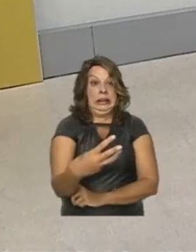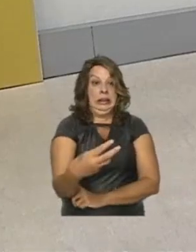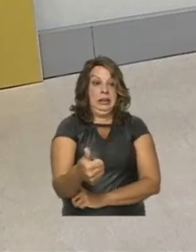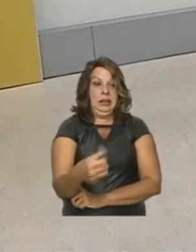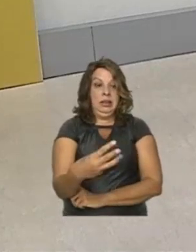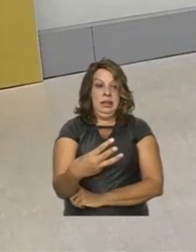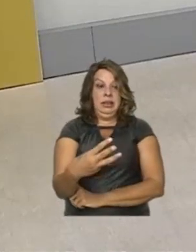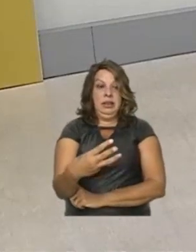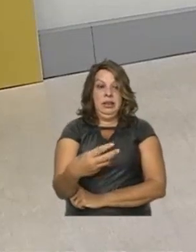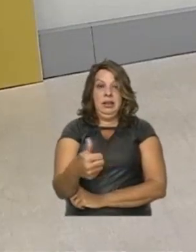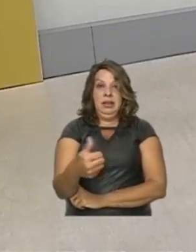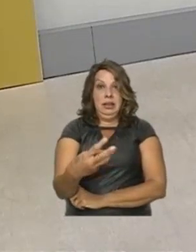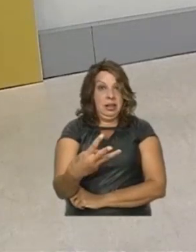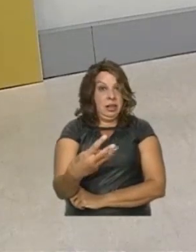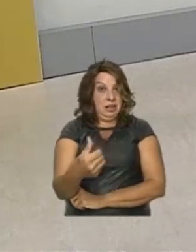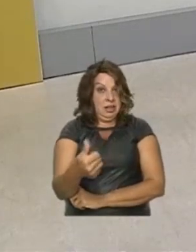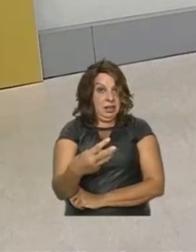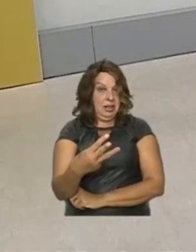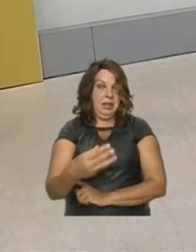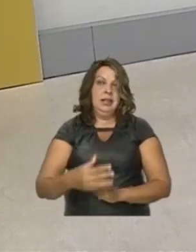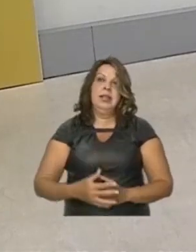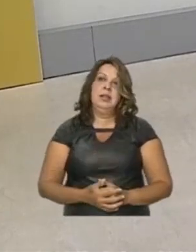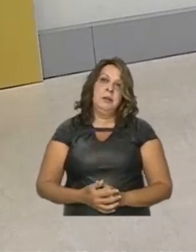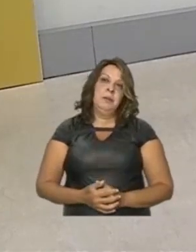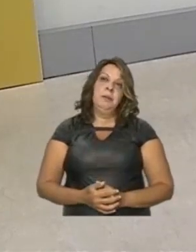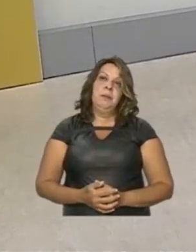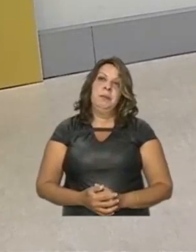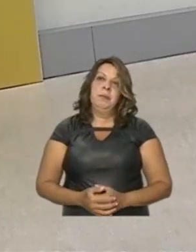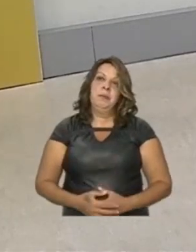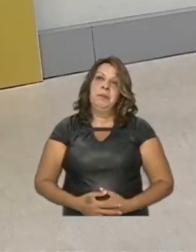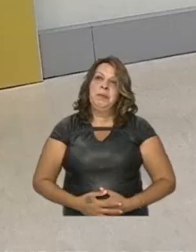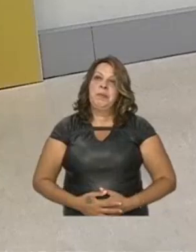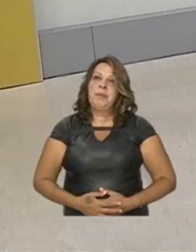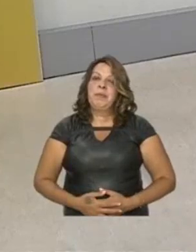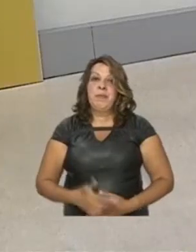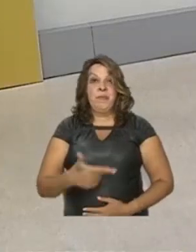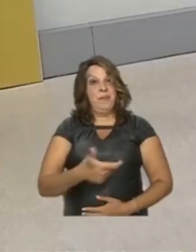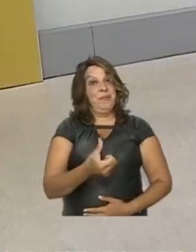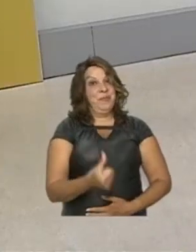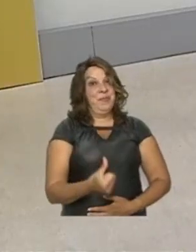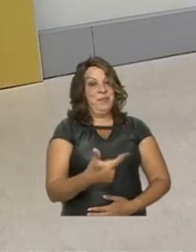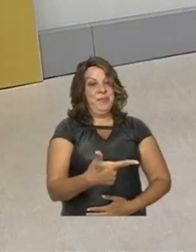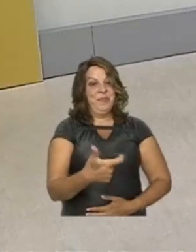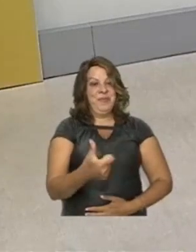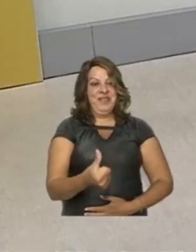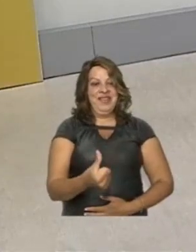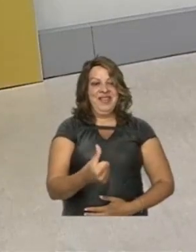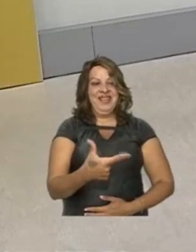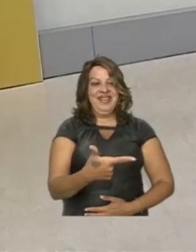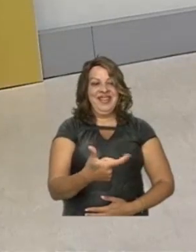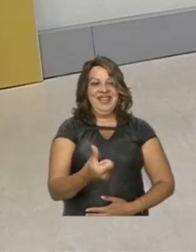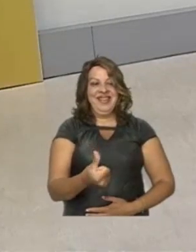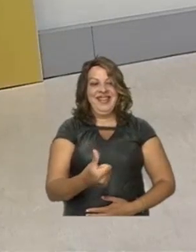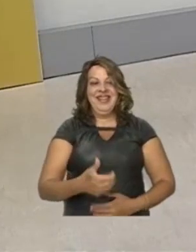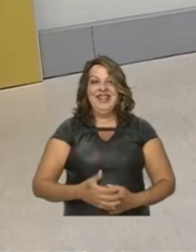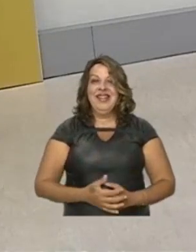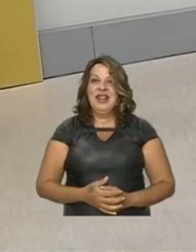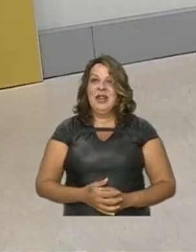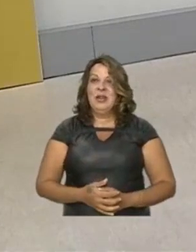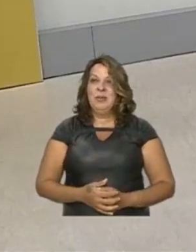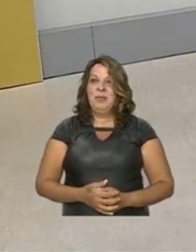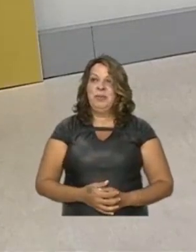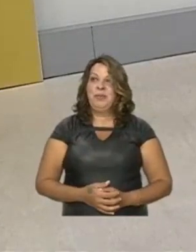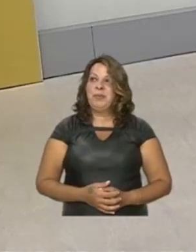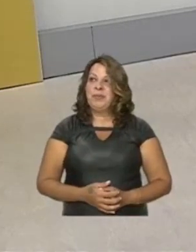13, 13, bolinha de número 13, 13. Número 26, 26,